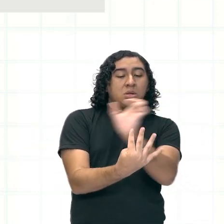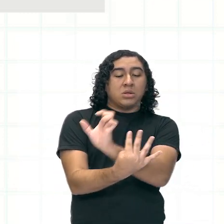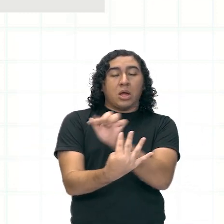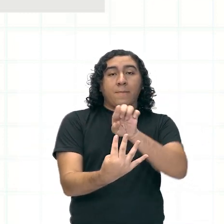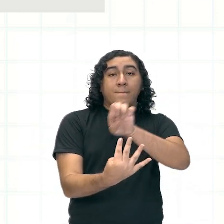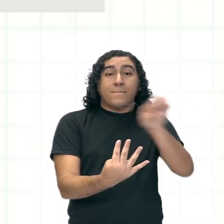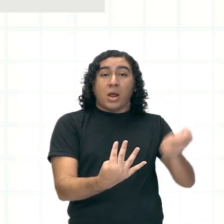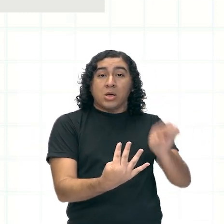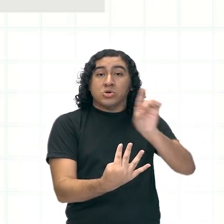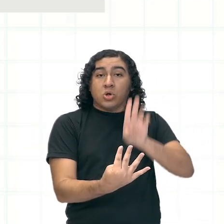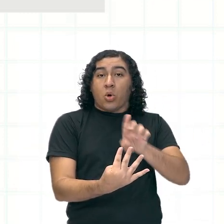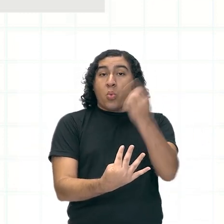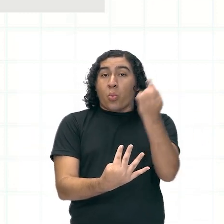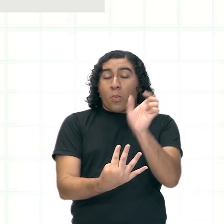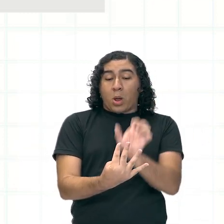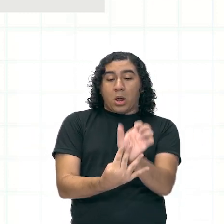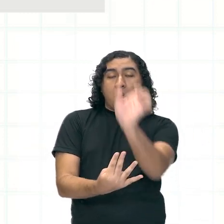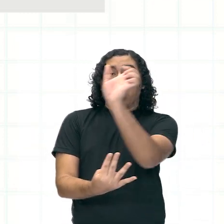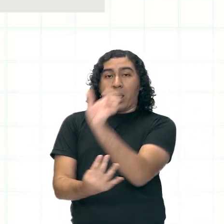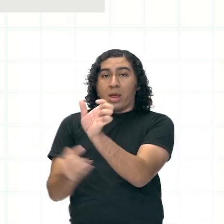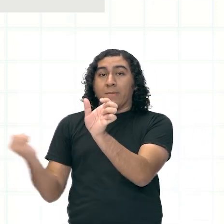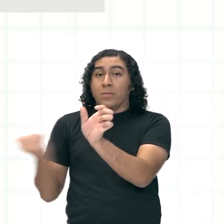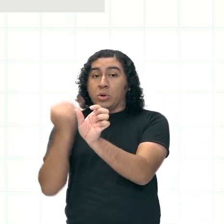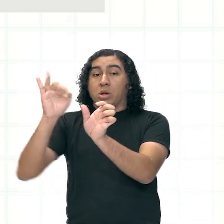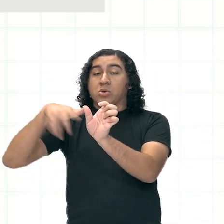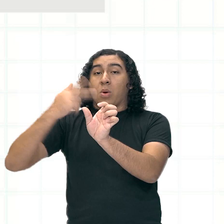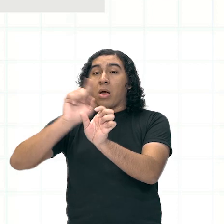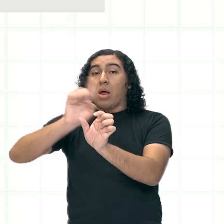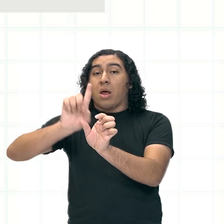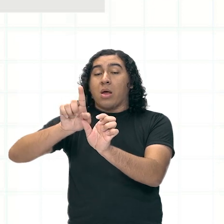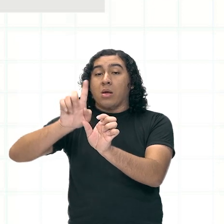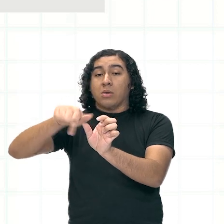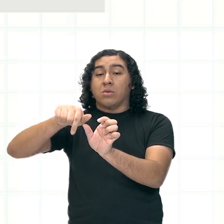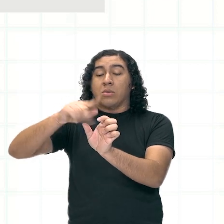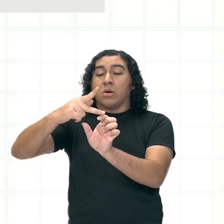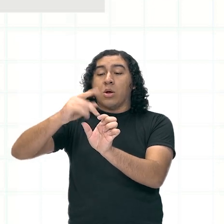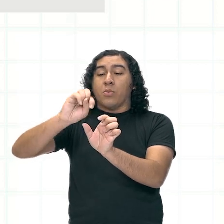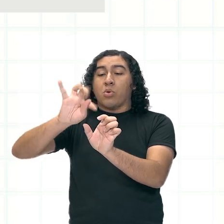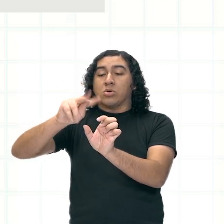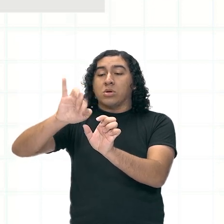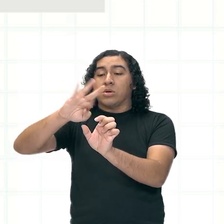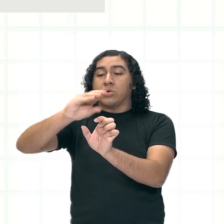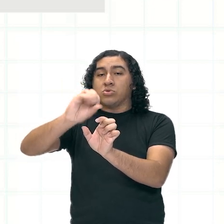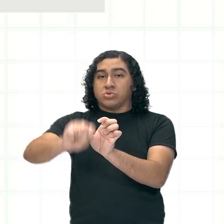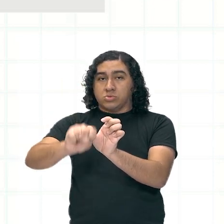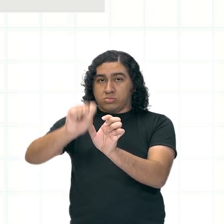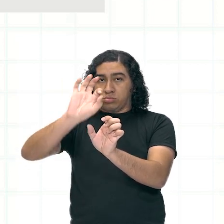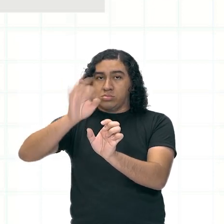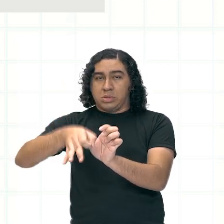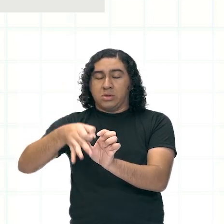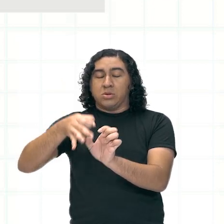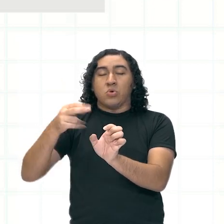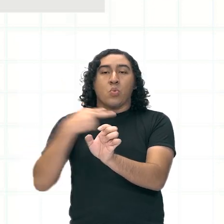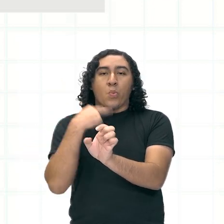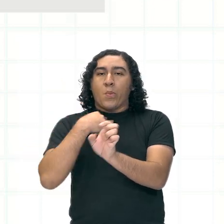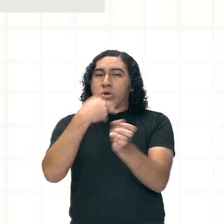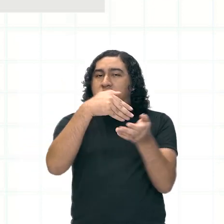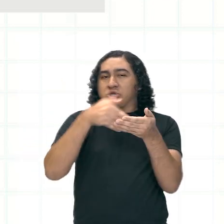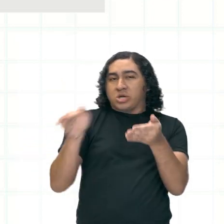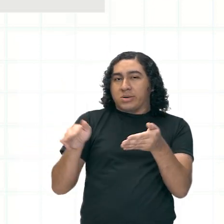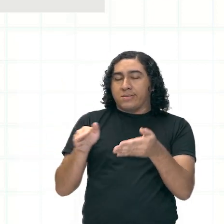mas apenas uma é a mais importante. Qual é a mais importante? Qual é a que não pode ser retirada desse enunciado? É a